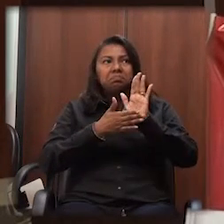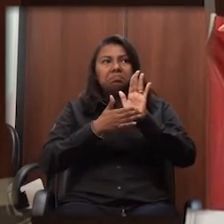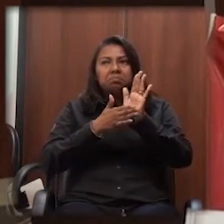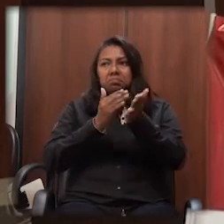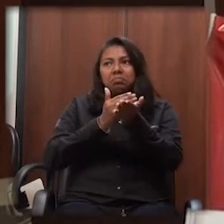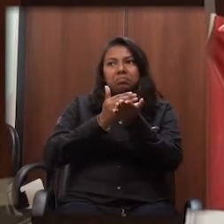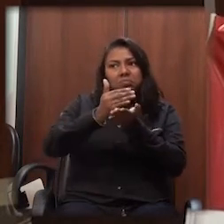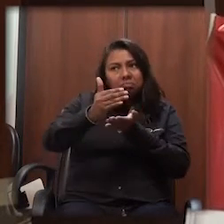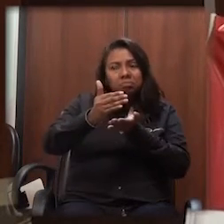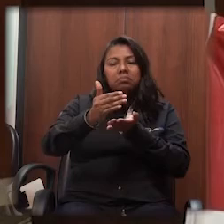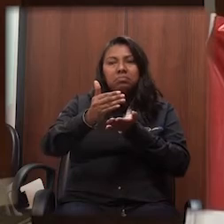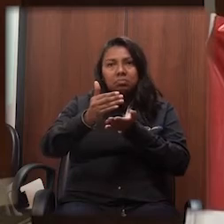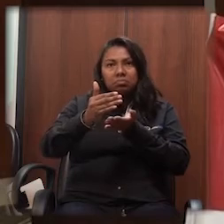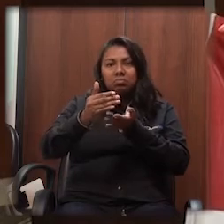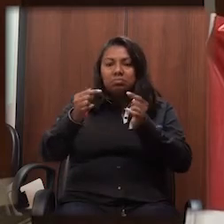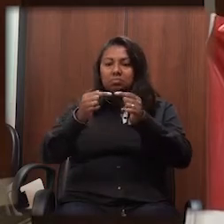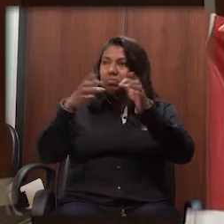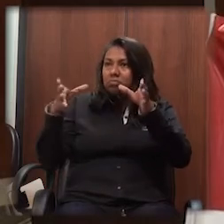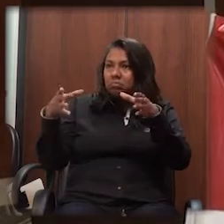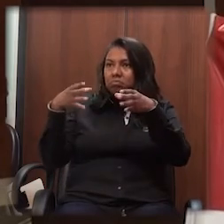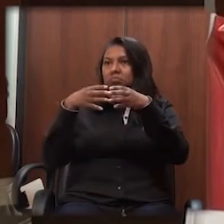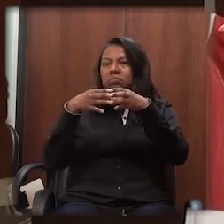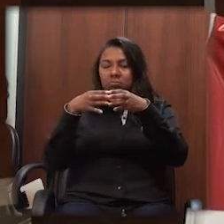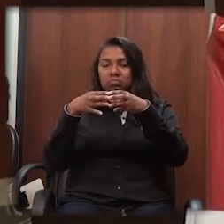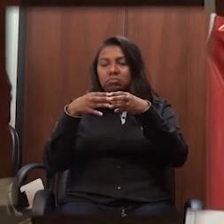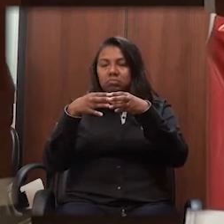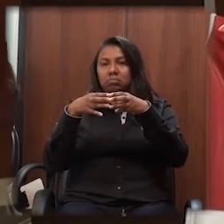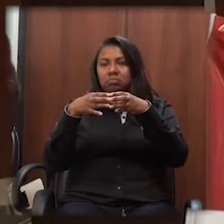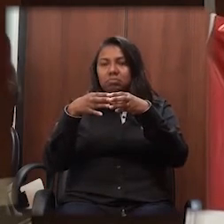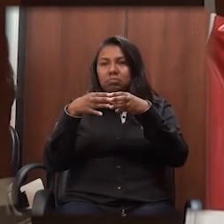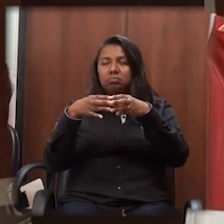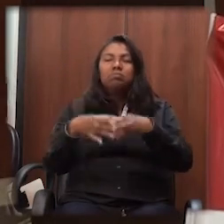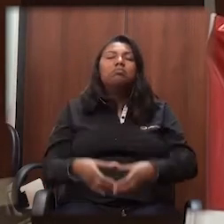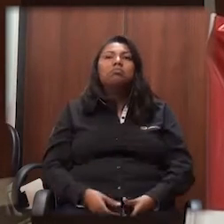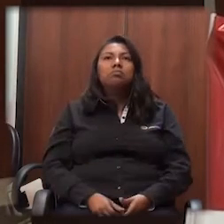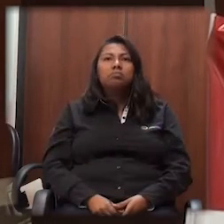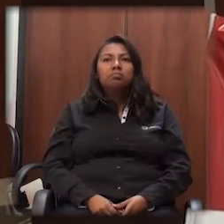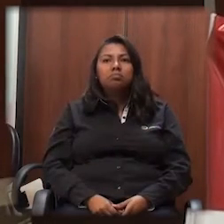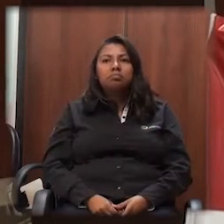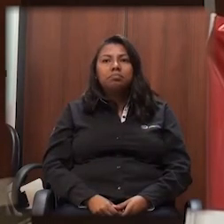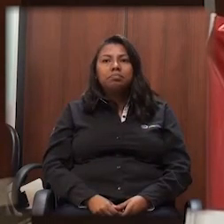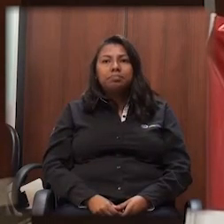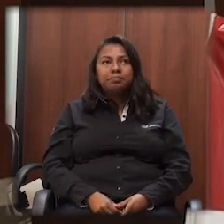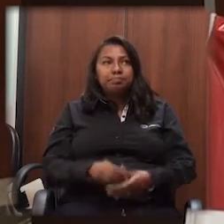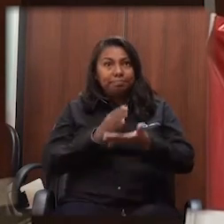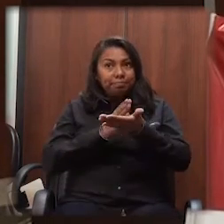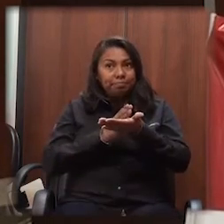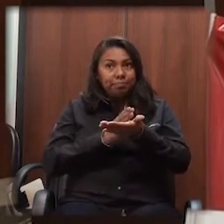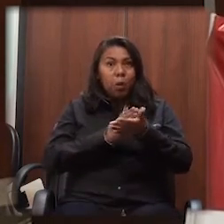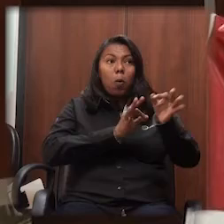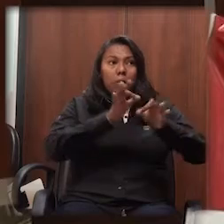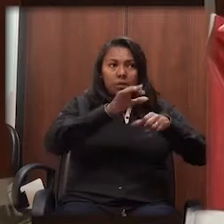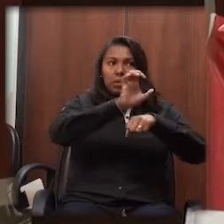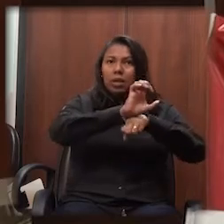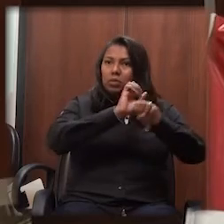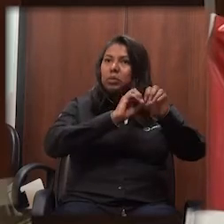então uma proposta coletiva desse grupo, né? A gente teve, então, a aprovação do Plano Estadual